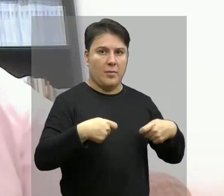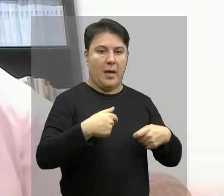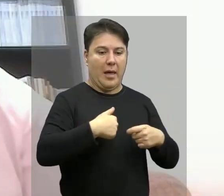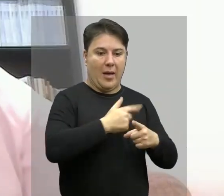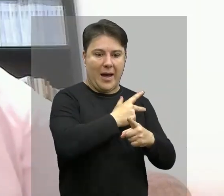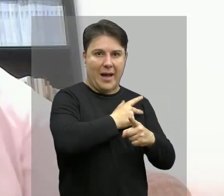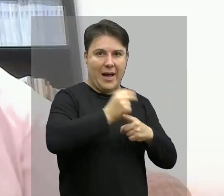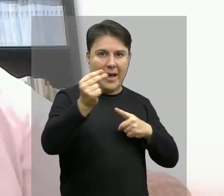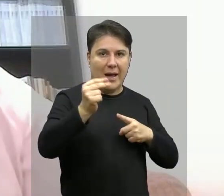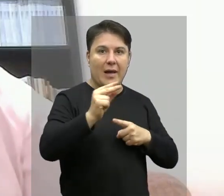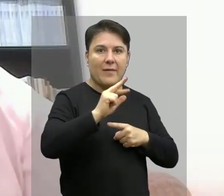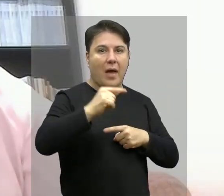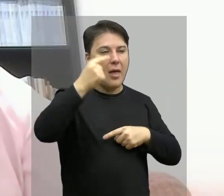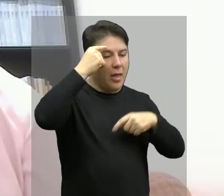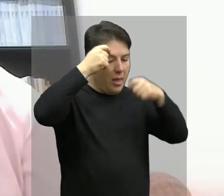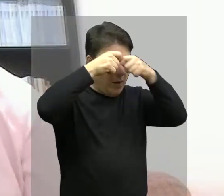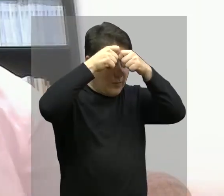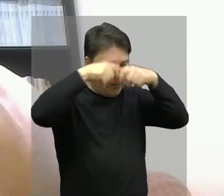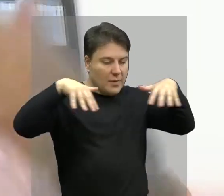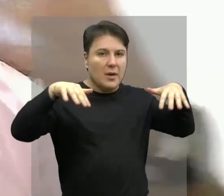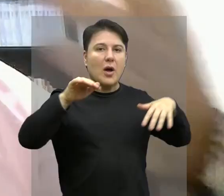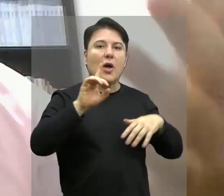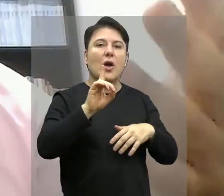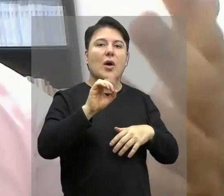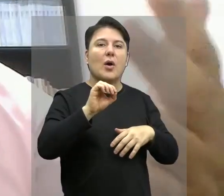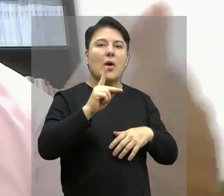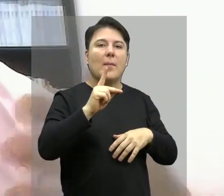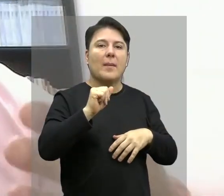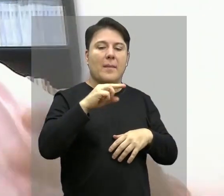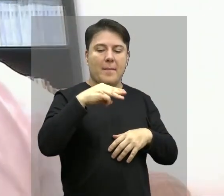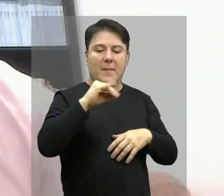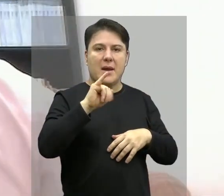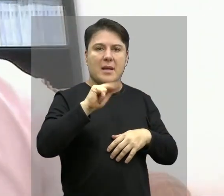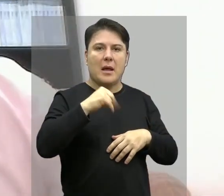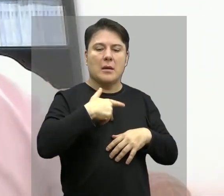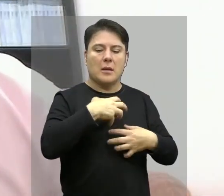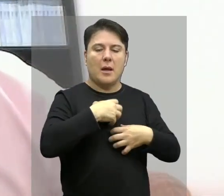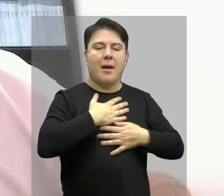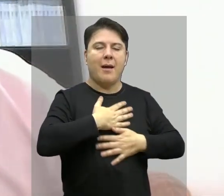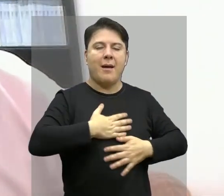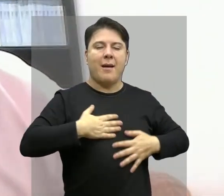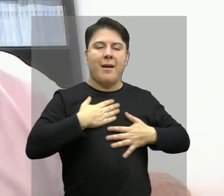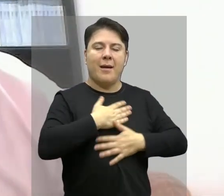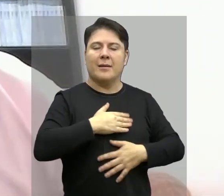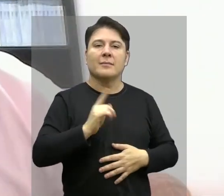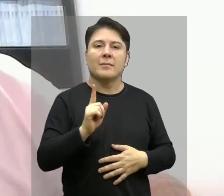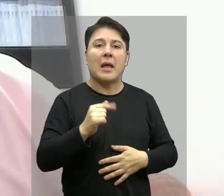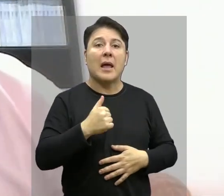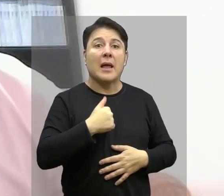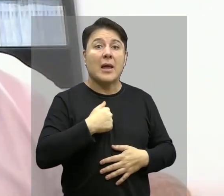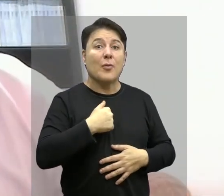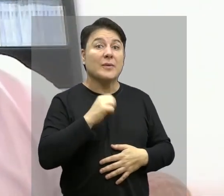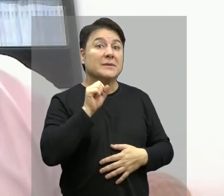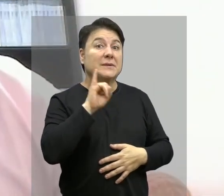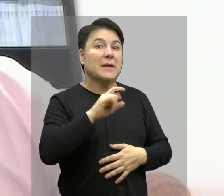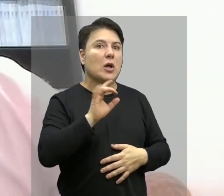aí sim é liberado a dopamina, como uma gratificação. Não, é a possibilidade